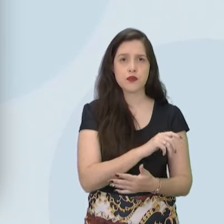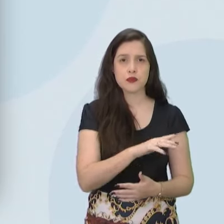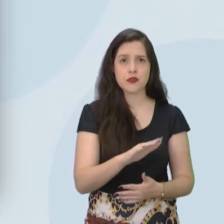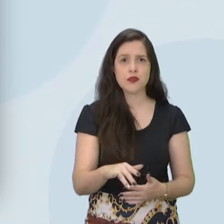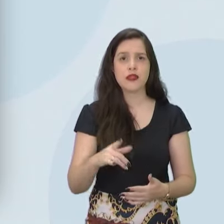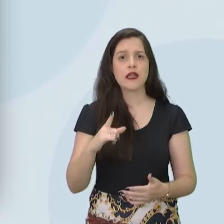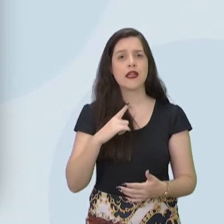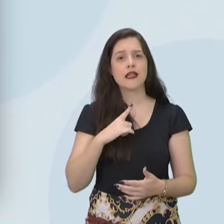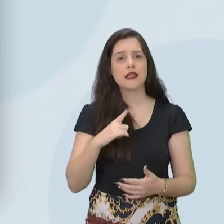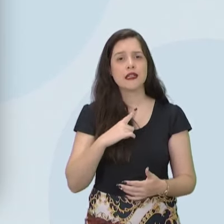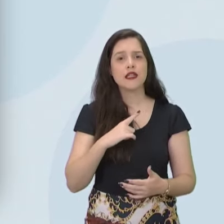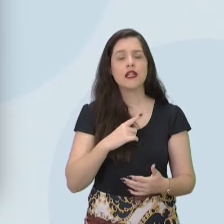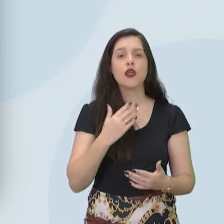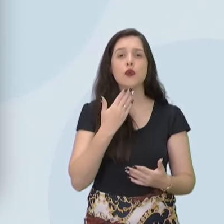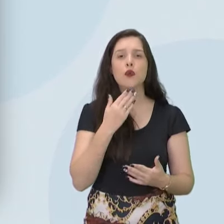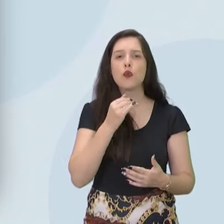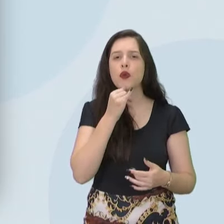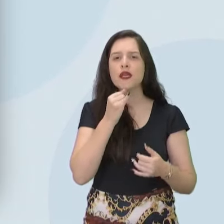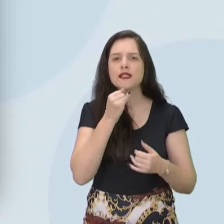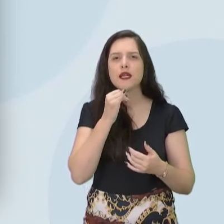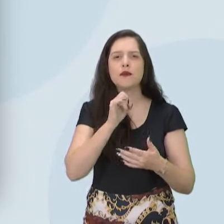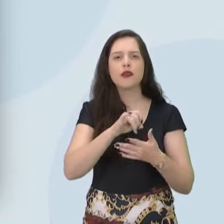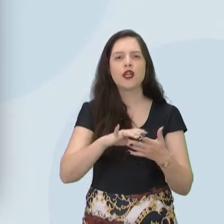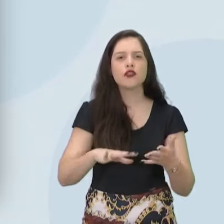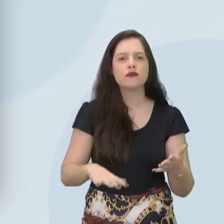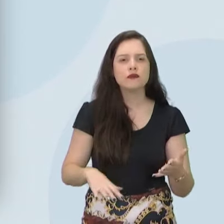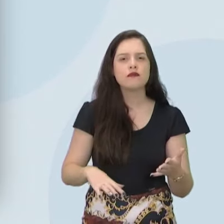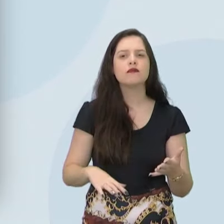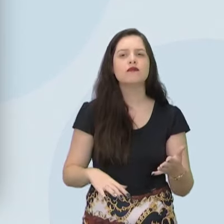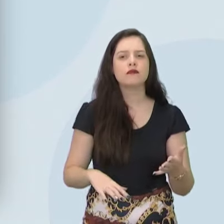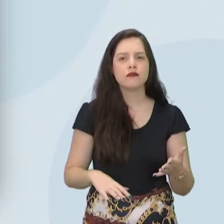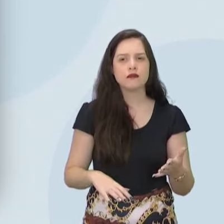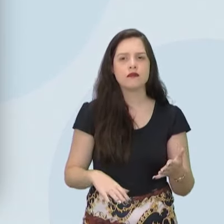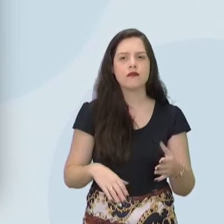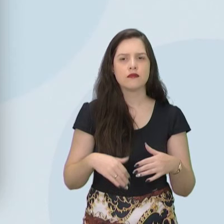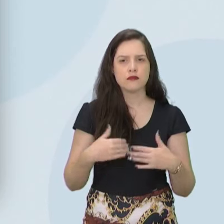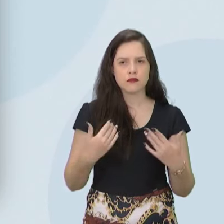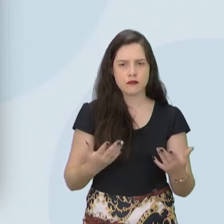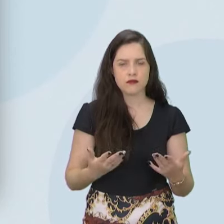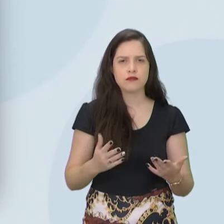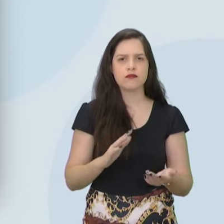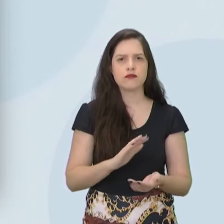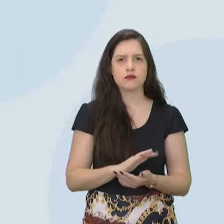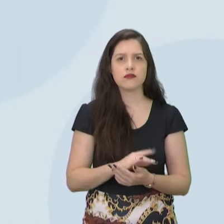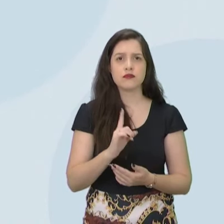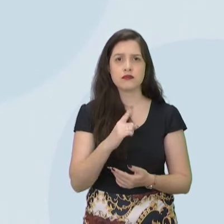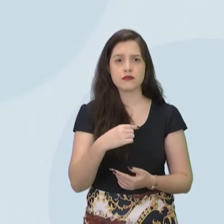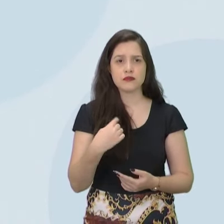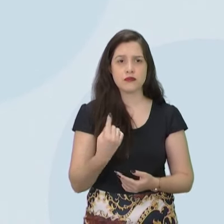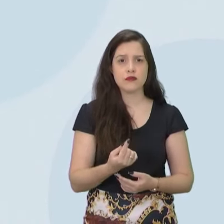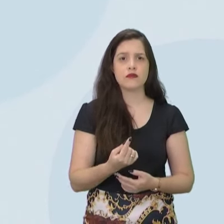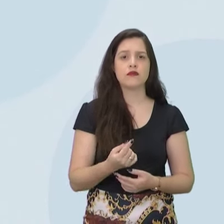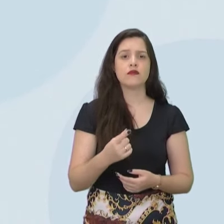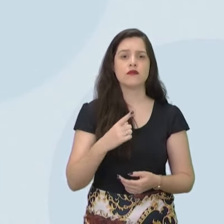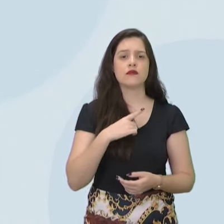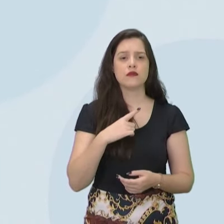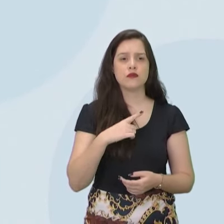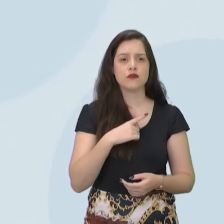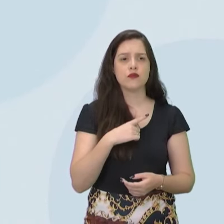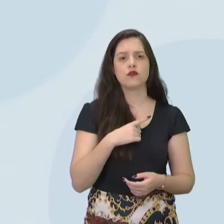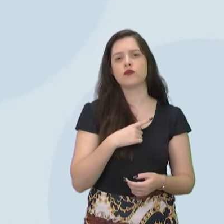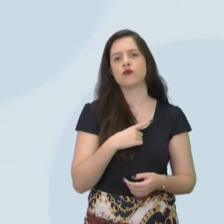tem o exemplo da atividade, então, que trabalha aí com essas habilidades. Slide 26, a gente tem,